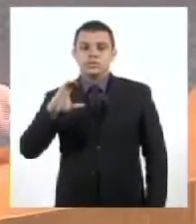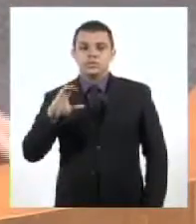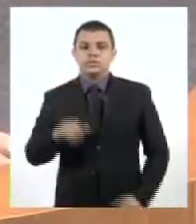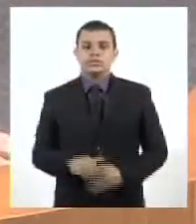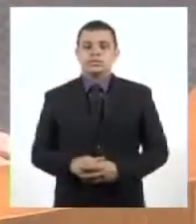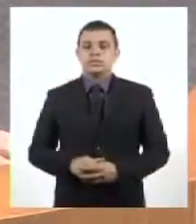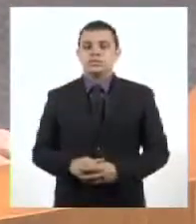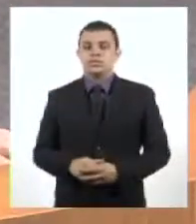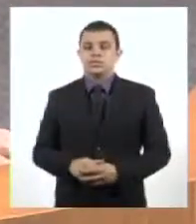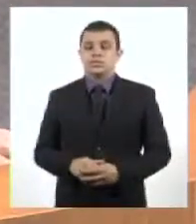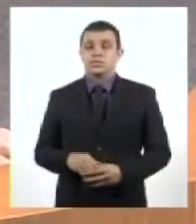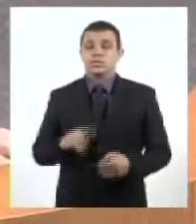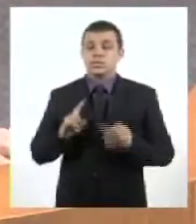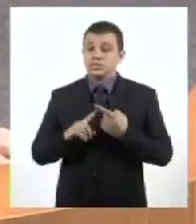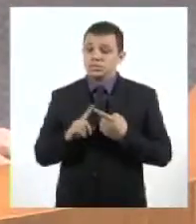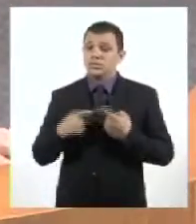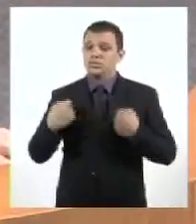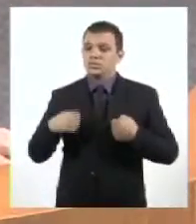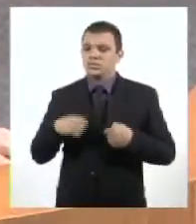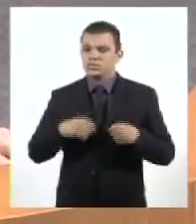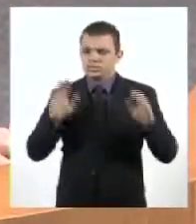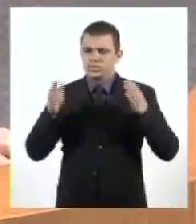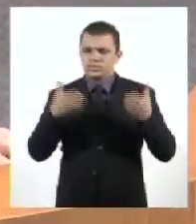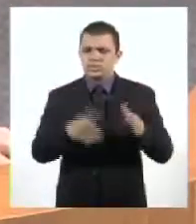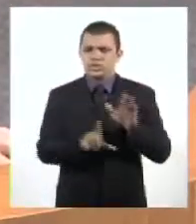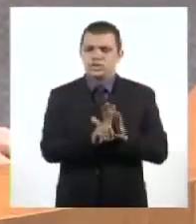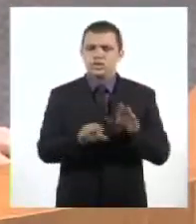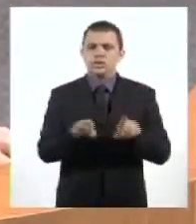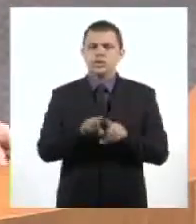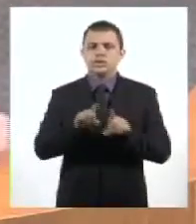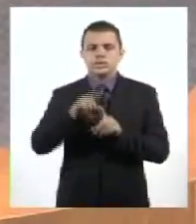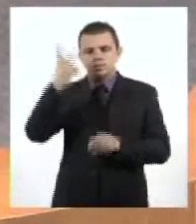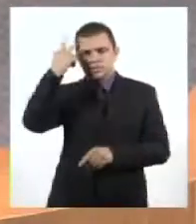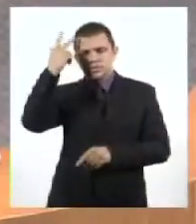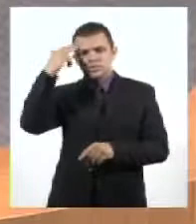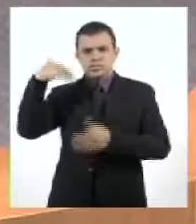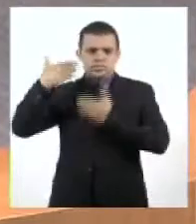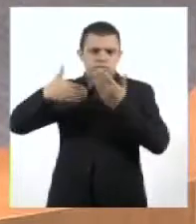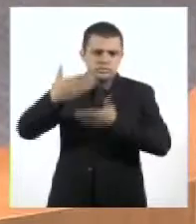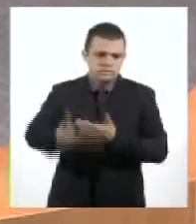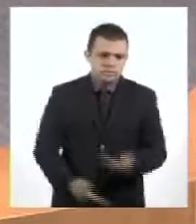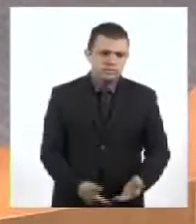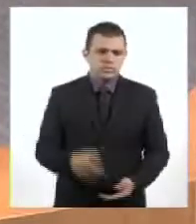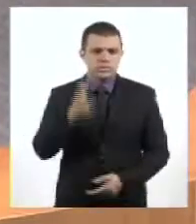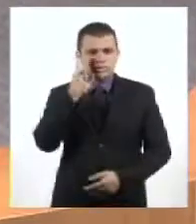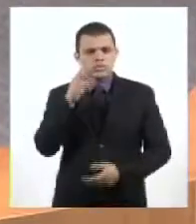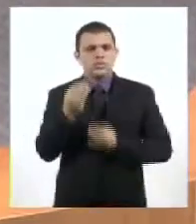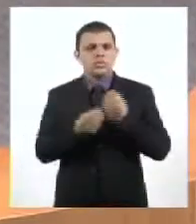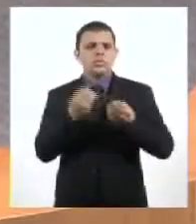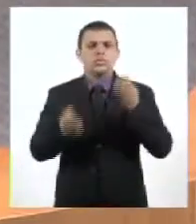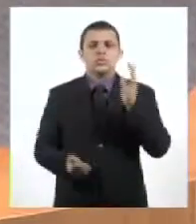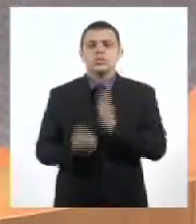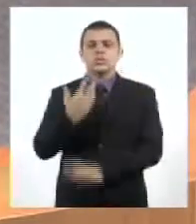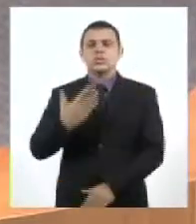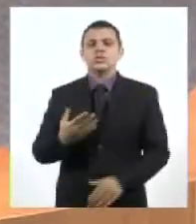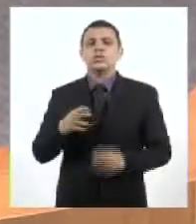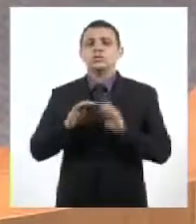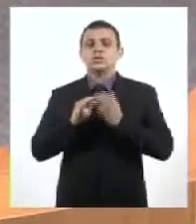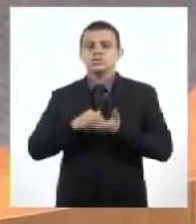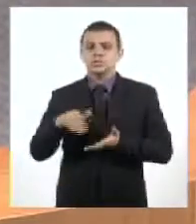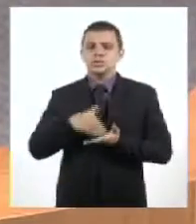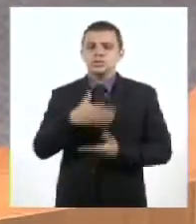temos que voltar um pouco na lei e na história e ver a criação da Secretaria de Governança